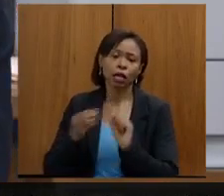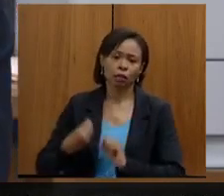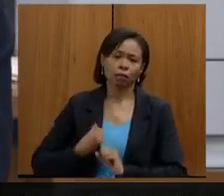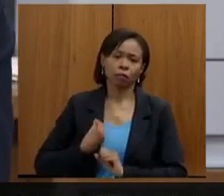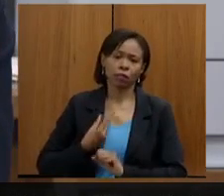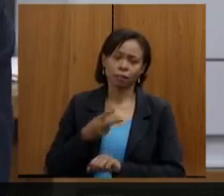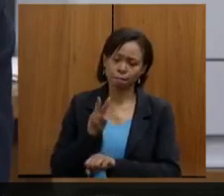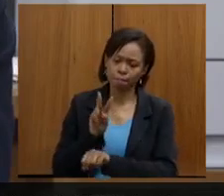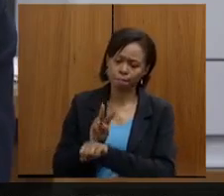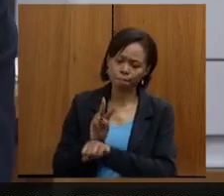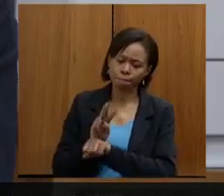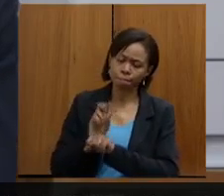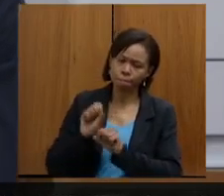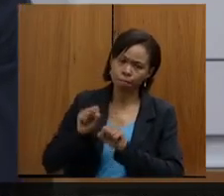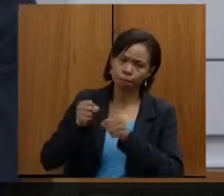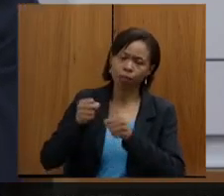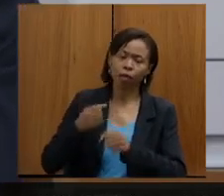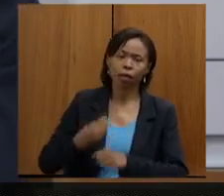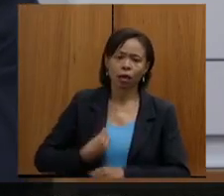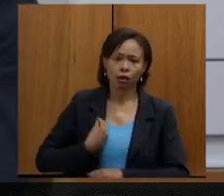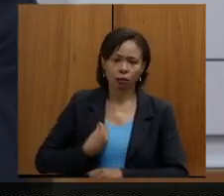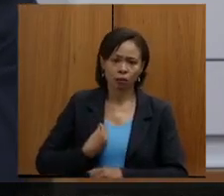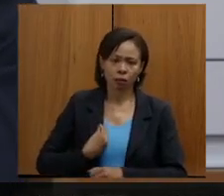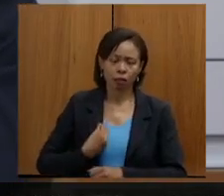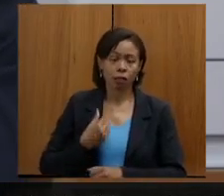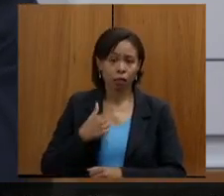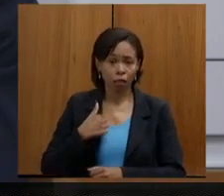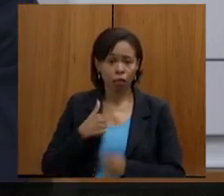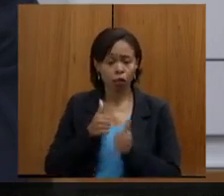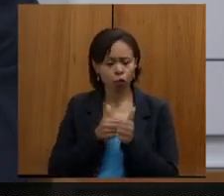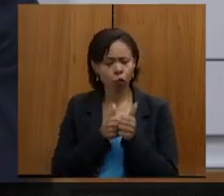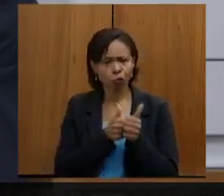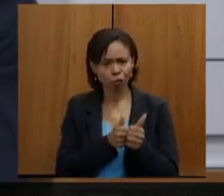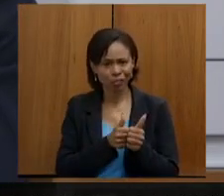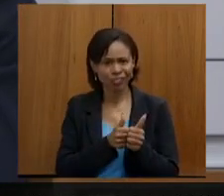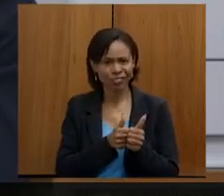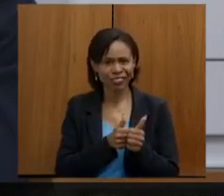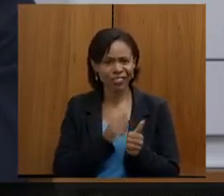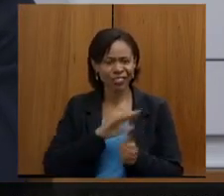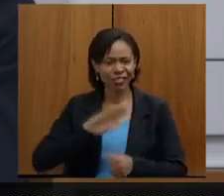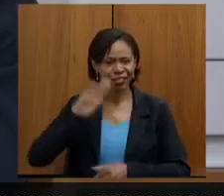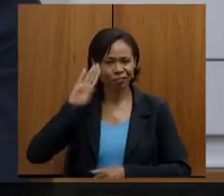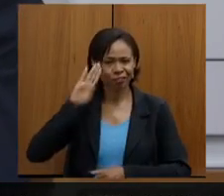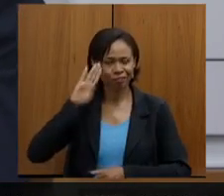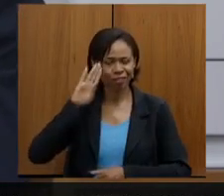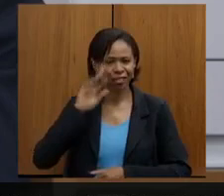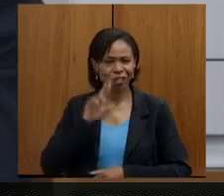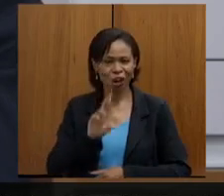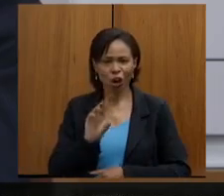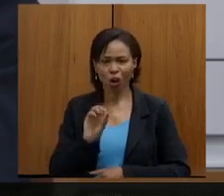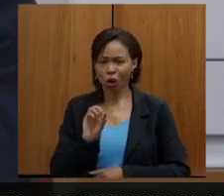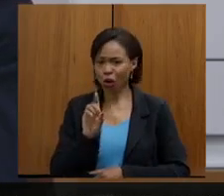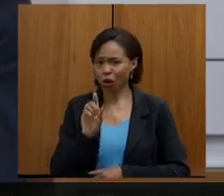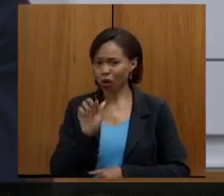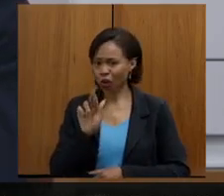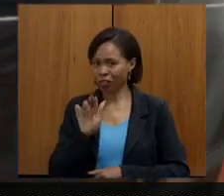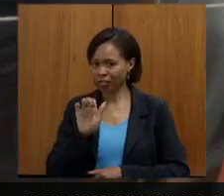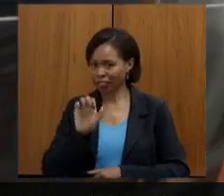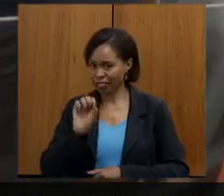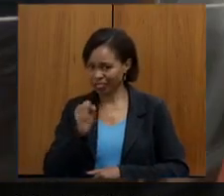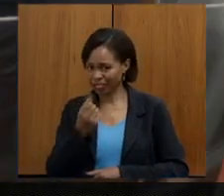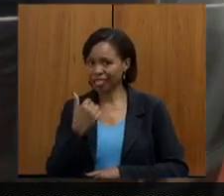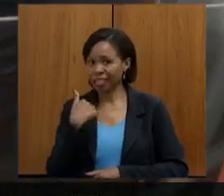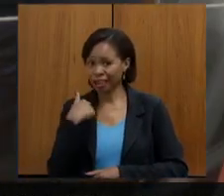proteger as vidas né Tem acompanhado Comandante Rodrigo suas andanças viu fico vendo por onde eu passo sou